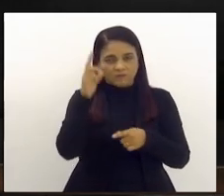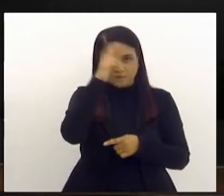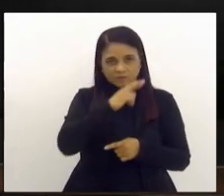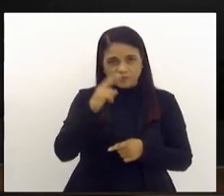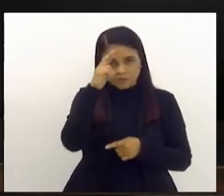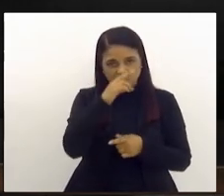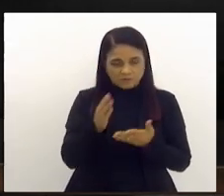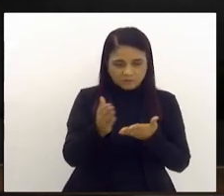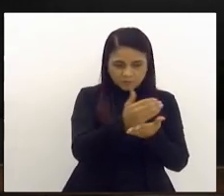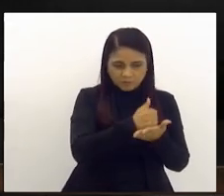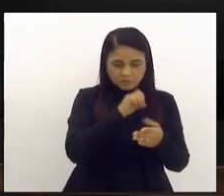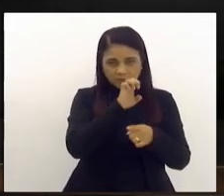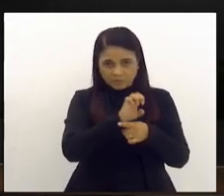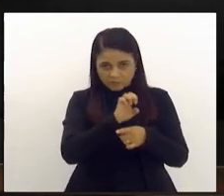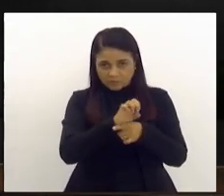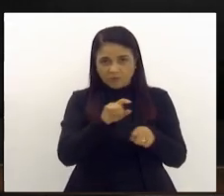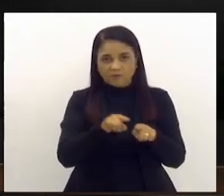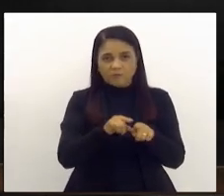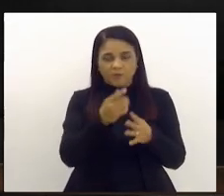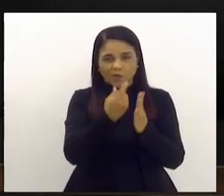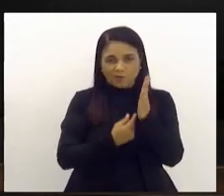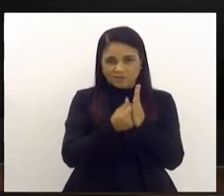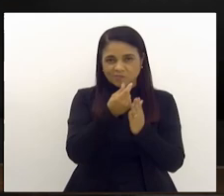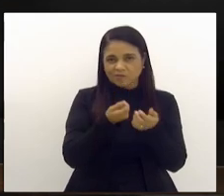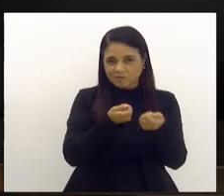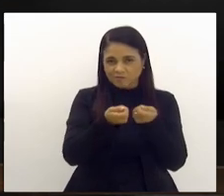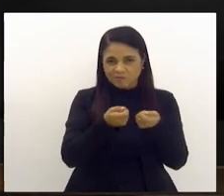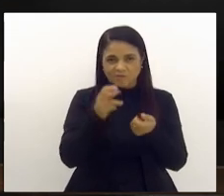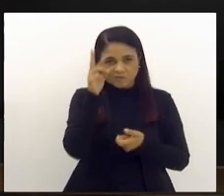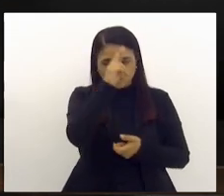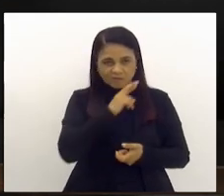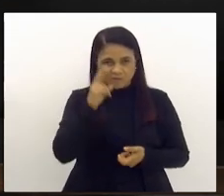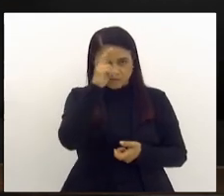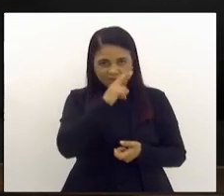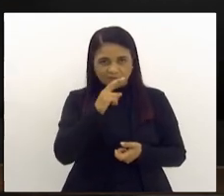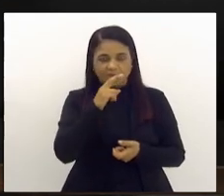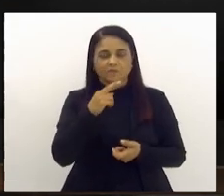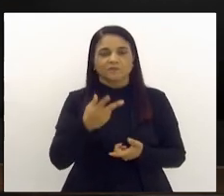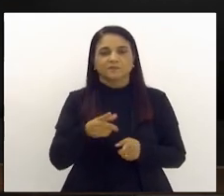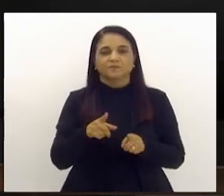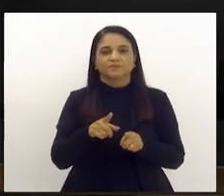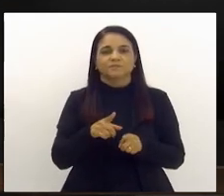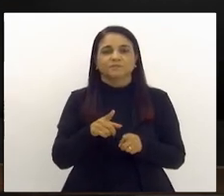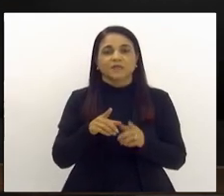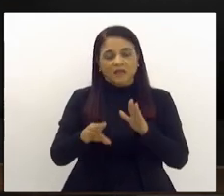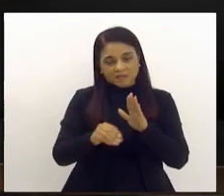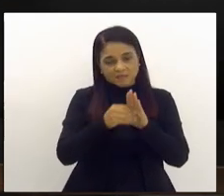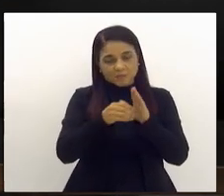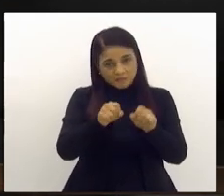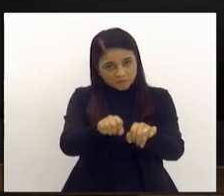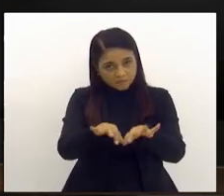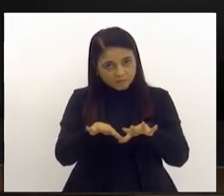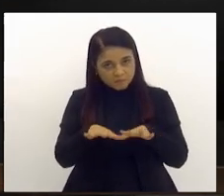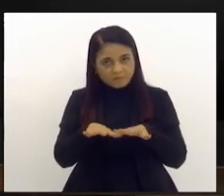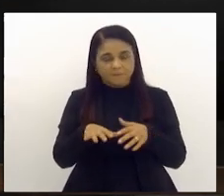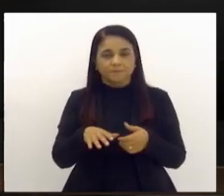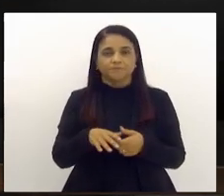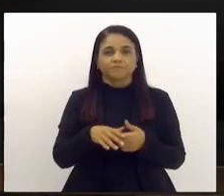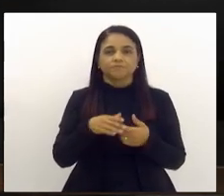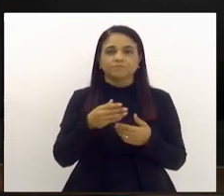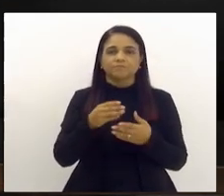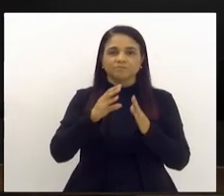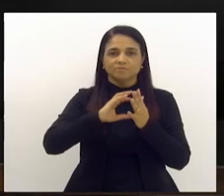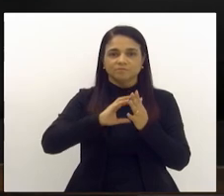Fiscalização dos Tributos Estaduais e de Orçamento, Finanças, Fiscalização Financeira e Controle, as emendas de plenário. Para